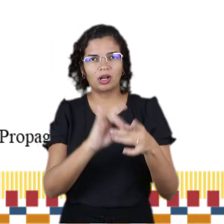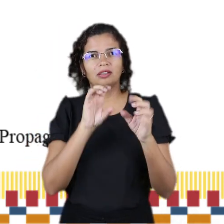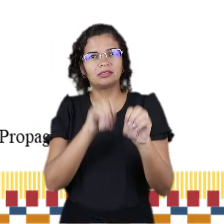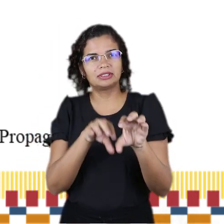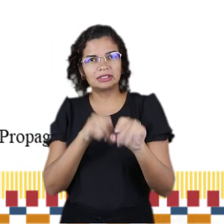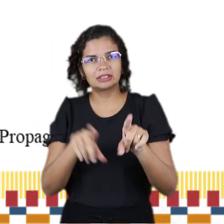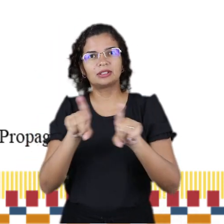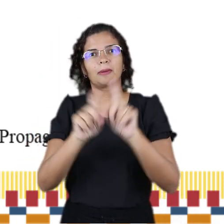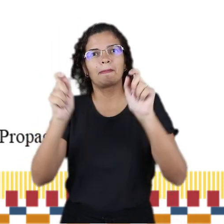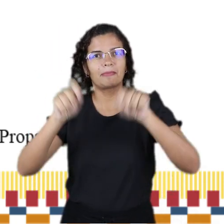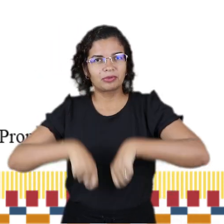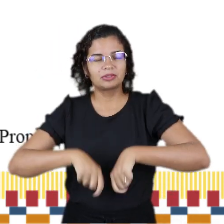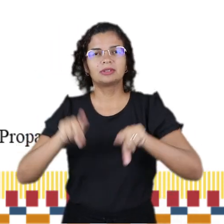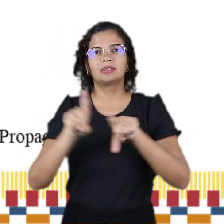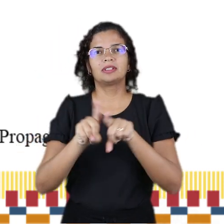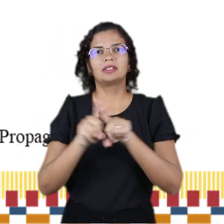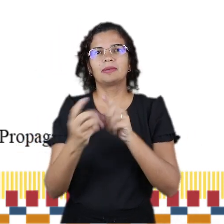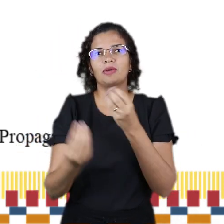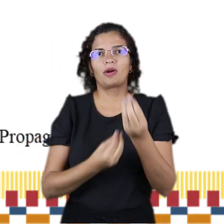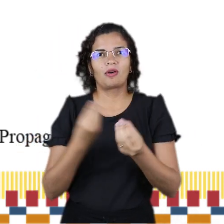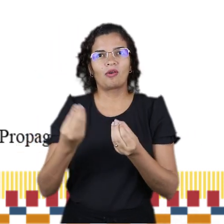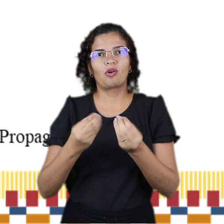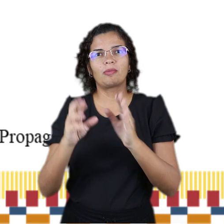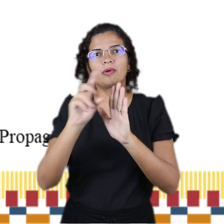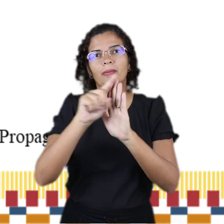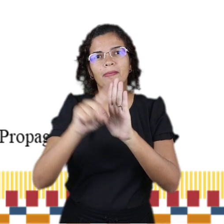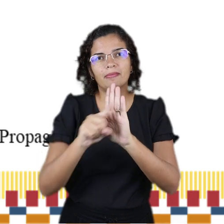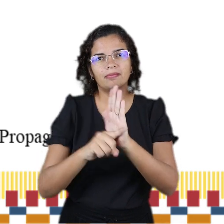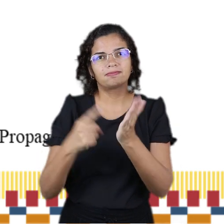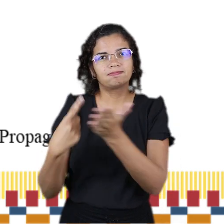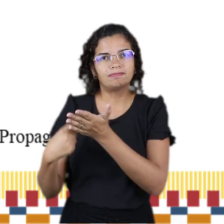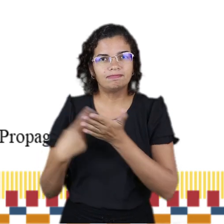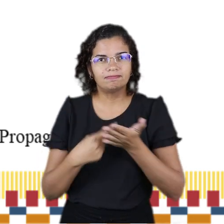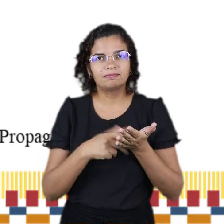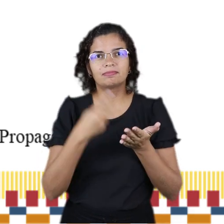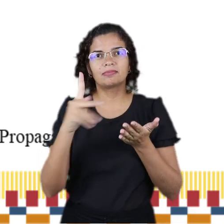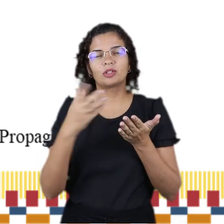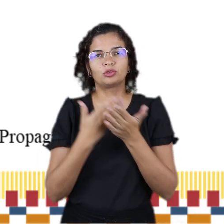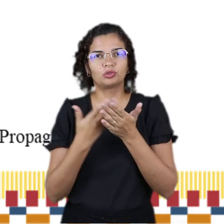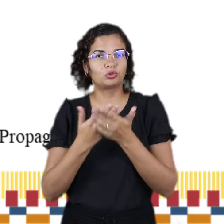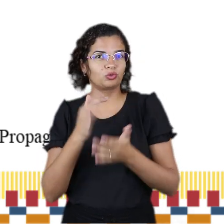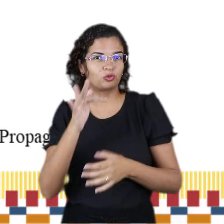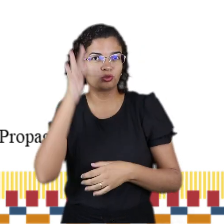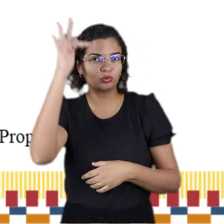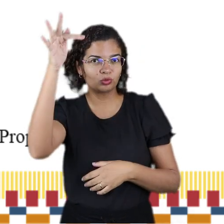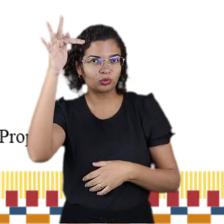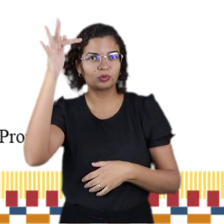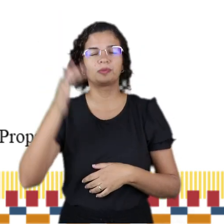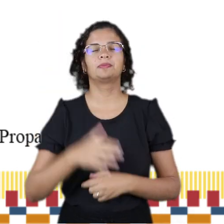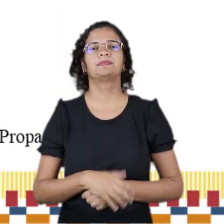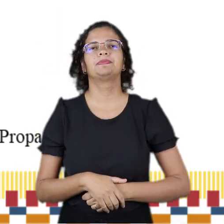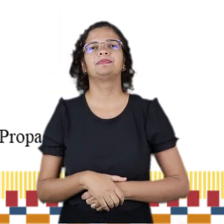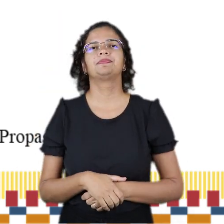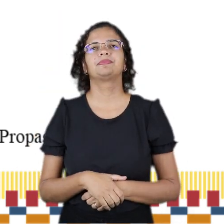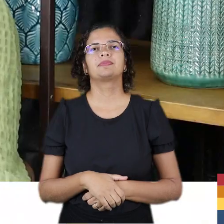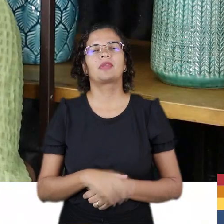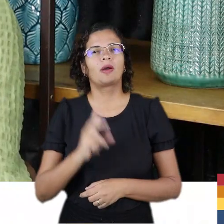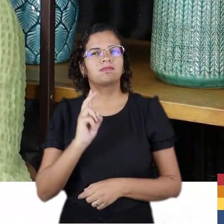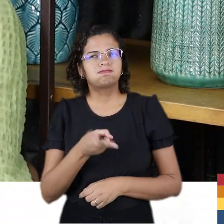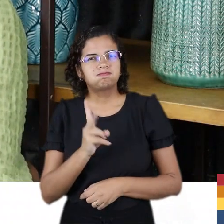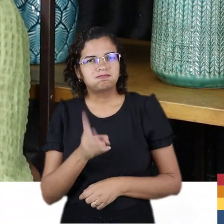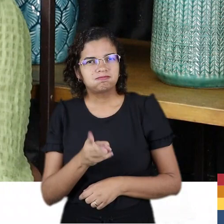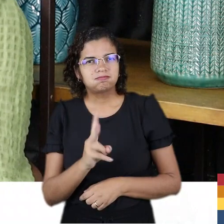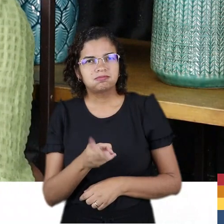letras, música, psicologia, publicidade, propaganda, teatro, esses no âmbito das nossas